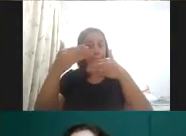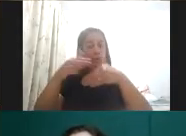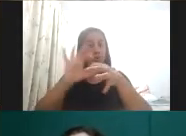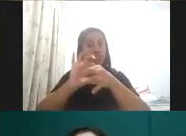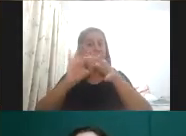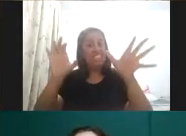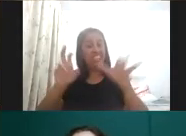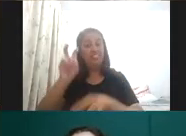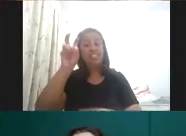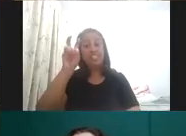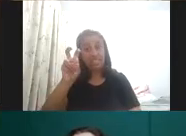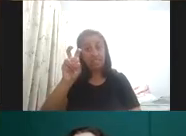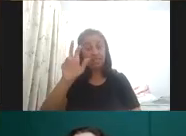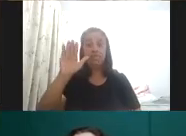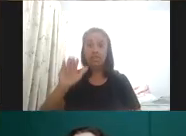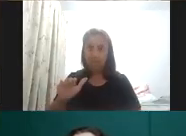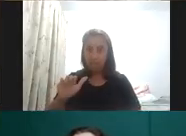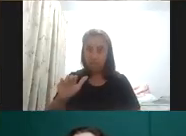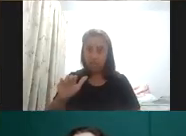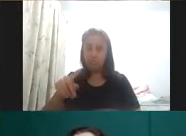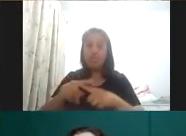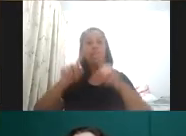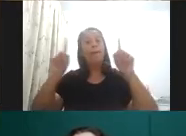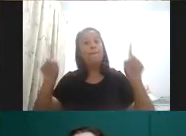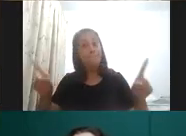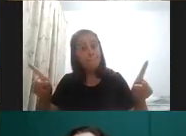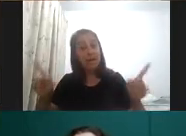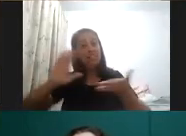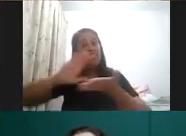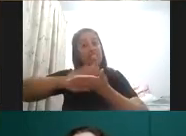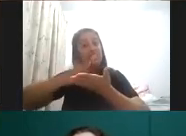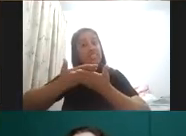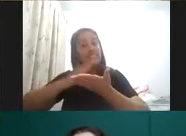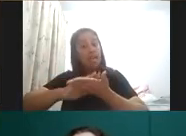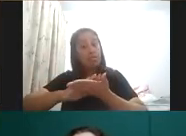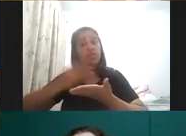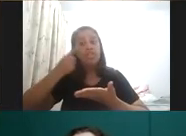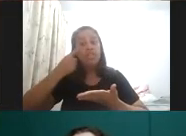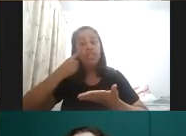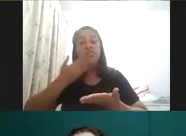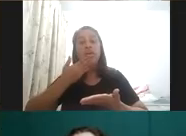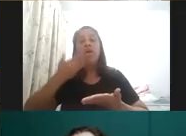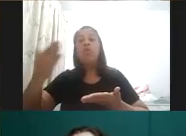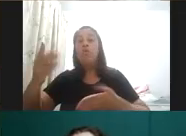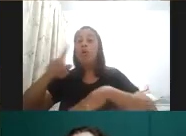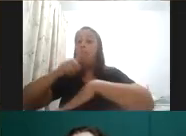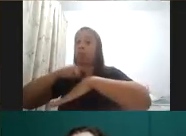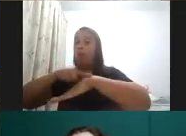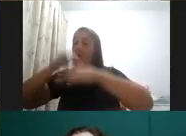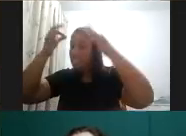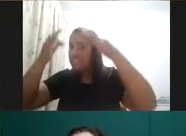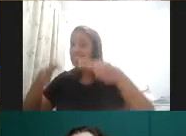articulações. E também a parte teórica, eu vou fazer algumas perguntas para vocês responderem, perguntas